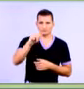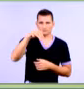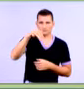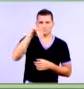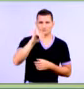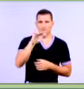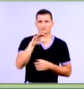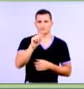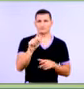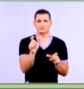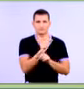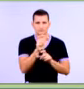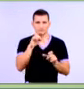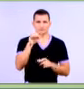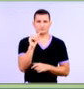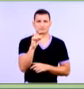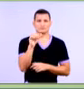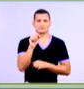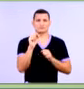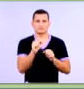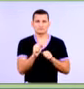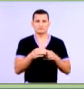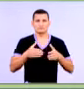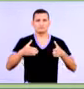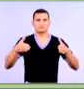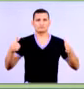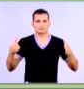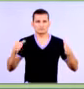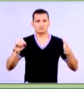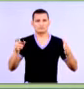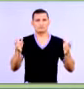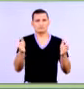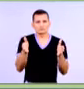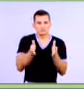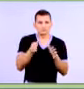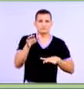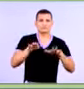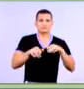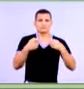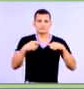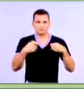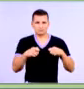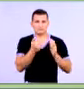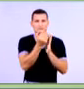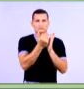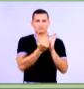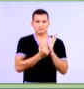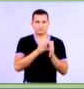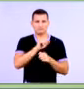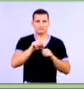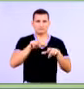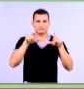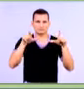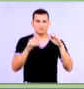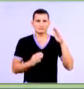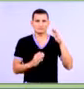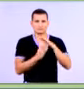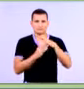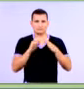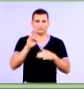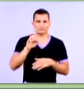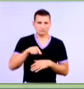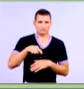dados pode crescer ou pode encolher conforme a necessidade do programa em execução. O limite é a memória